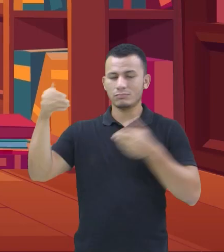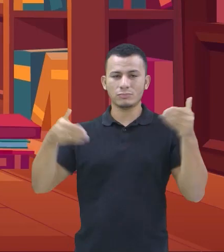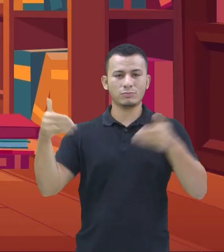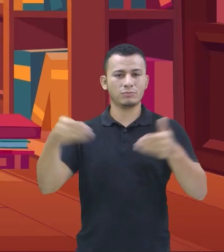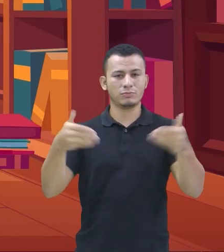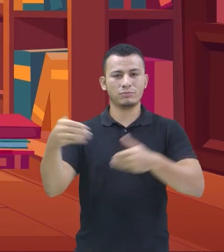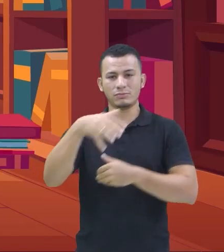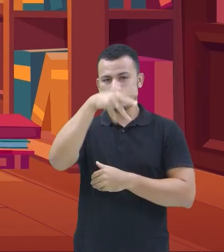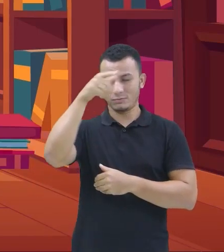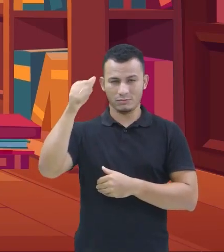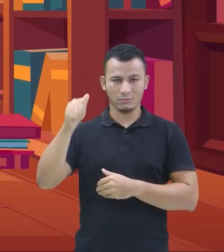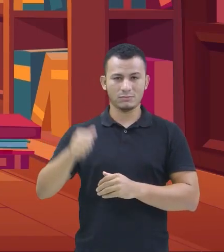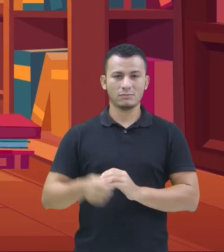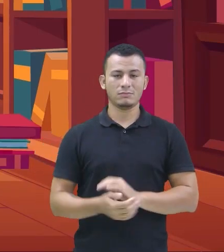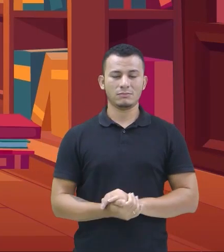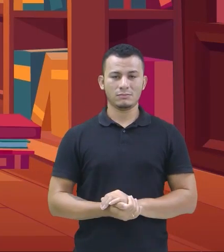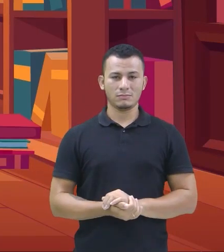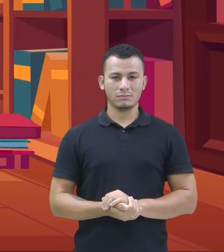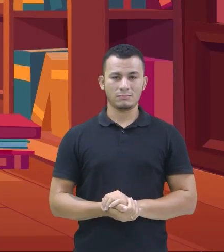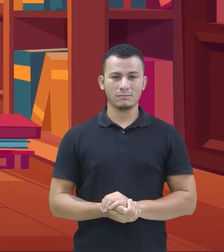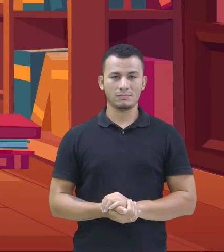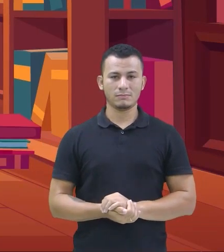mundo.